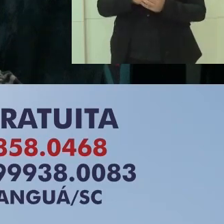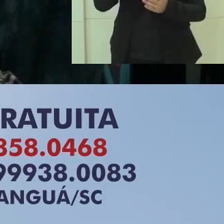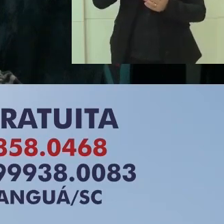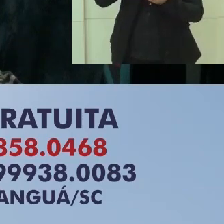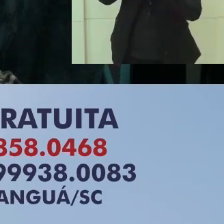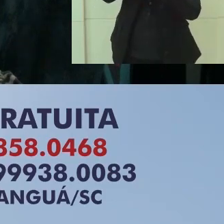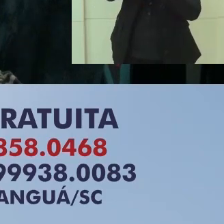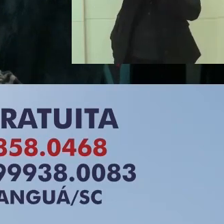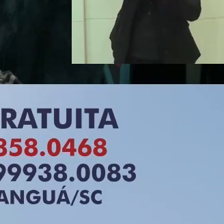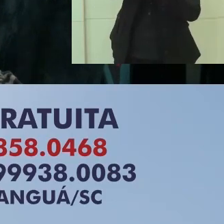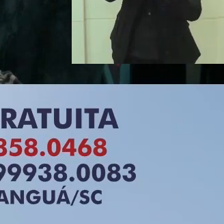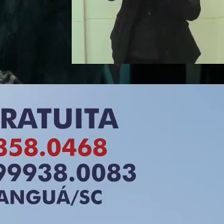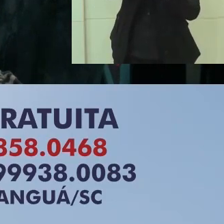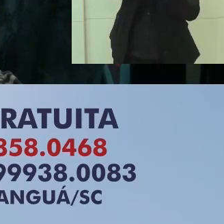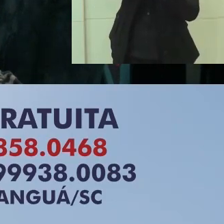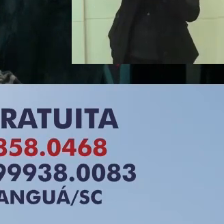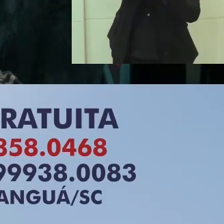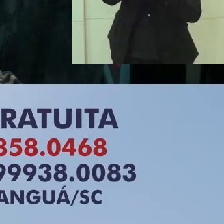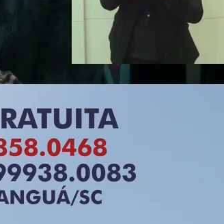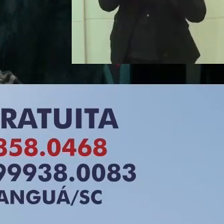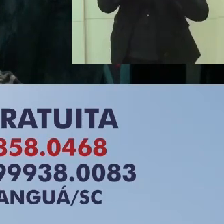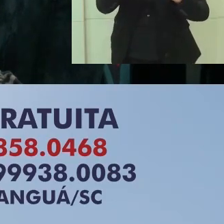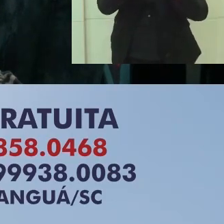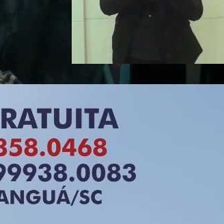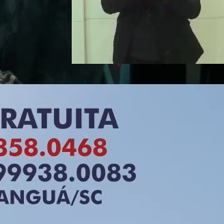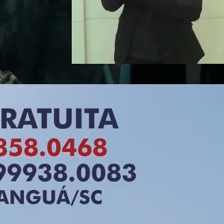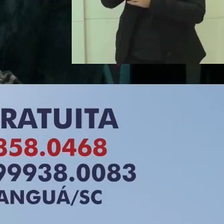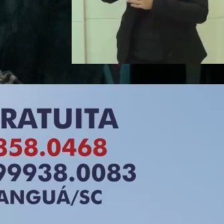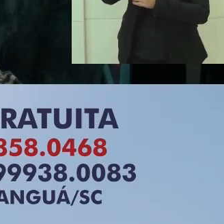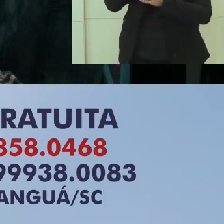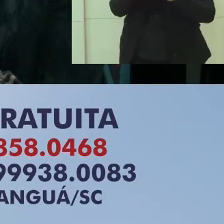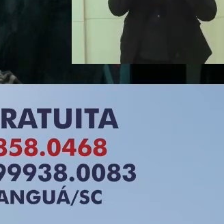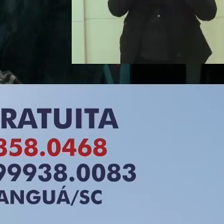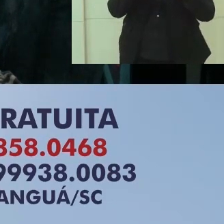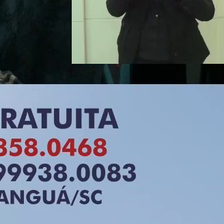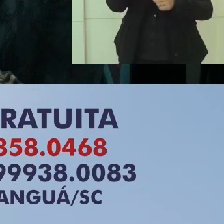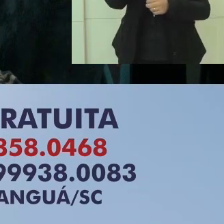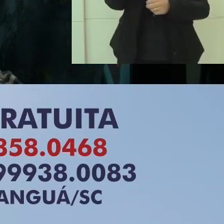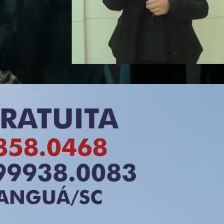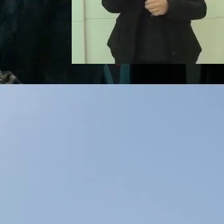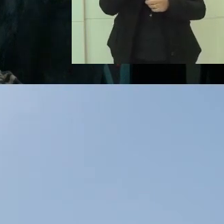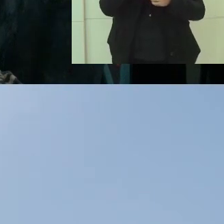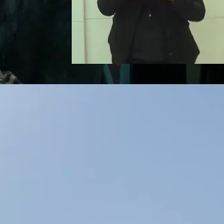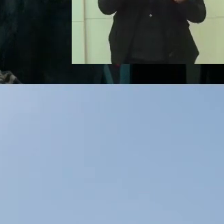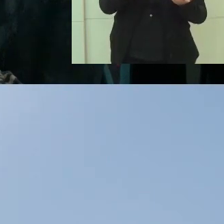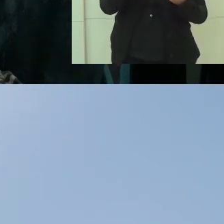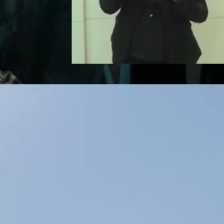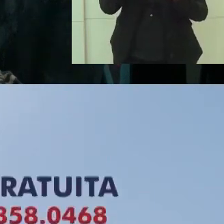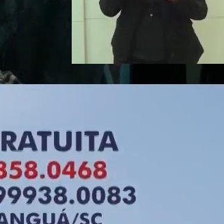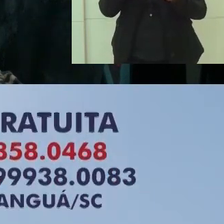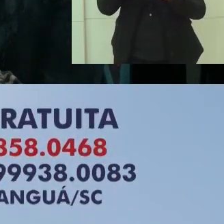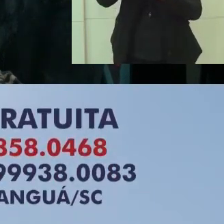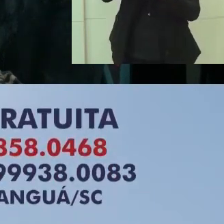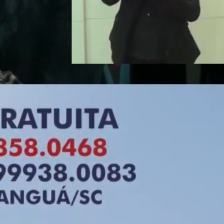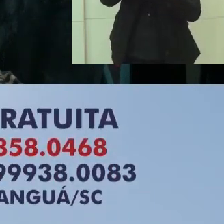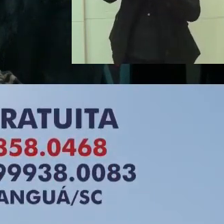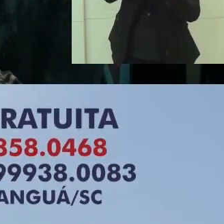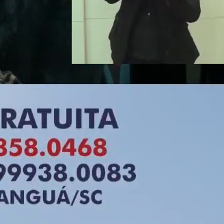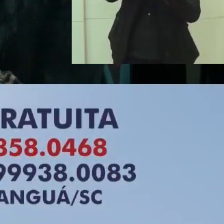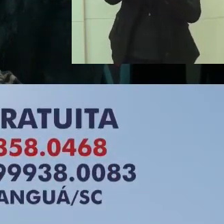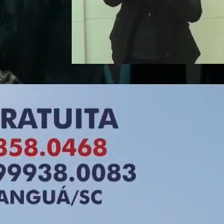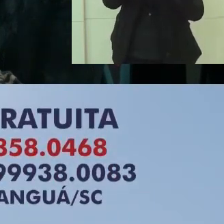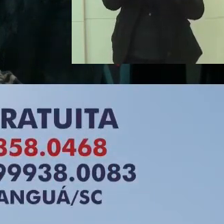pode adquirir direto aí na Farmácia Vila São José. Aproveita, né? Já vai lá, já adquire a cartela